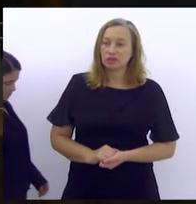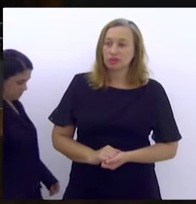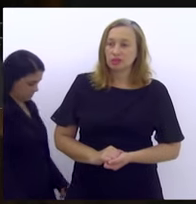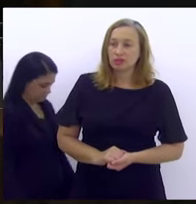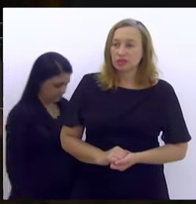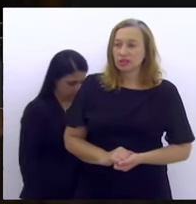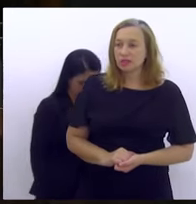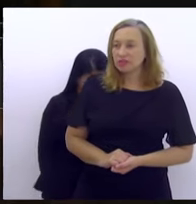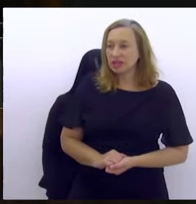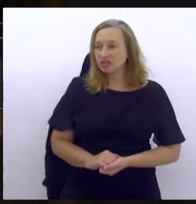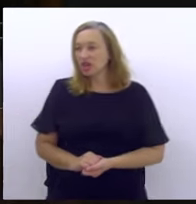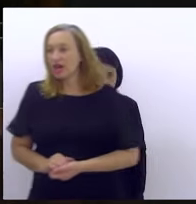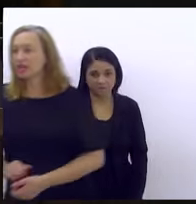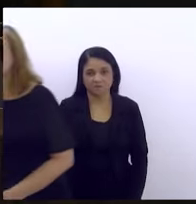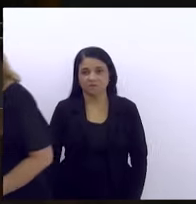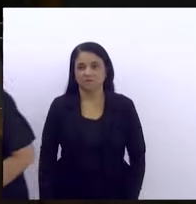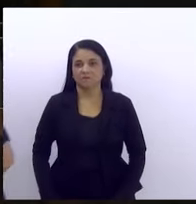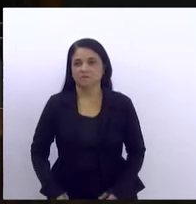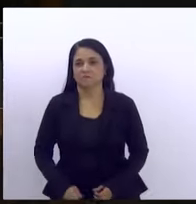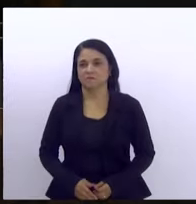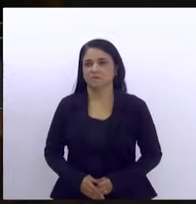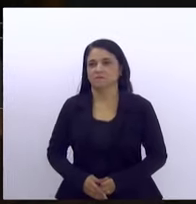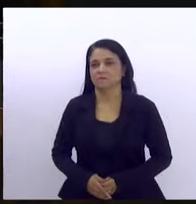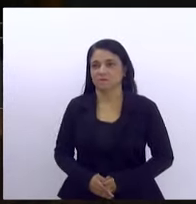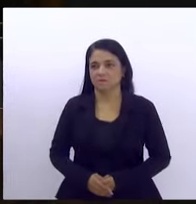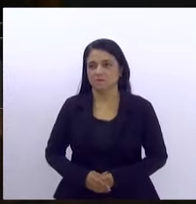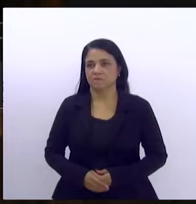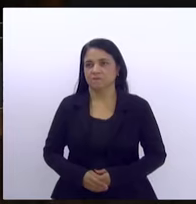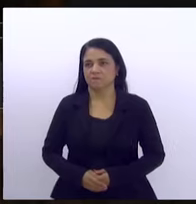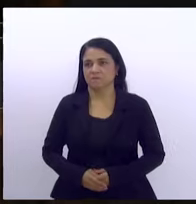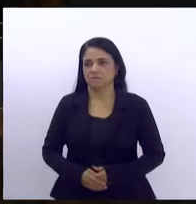que declara o memorial.